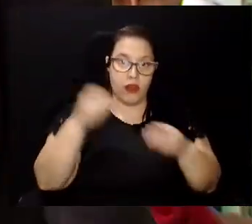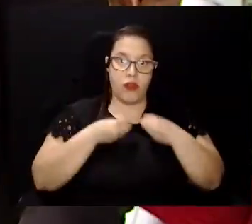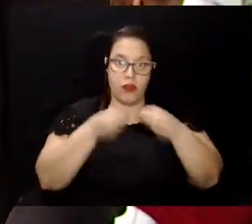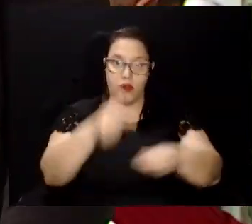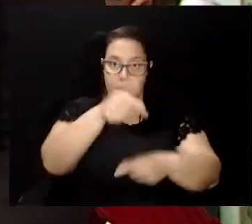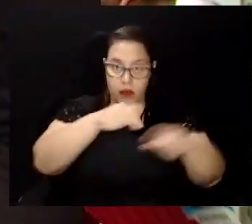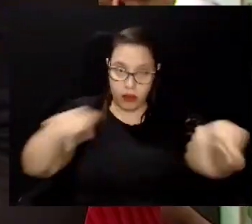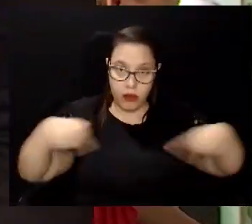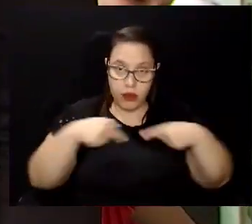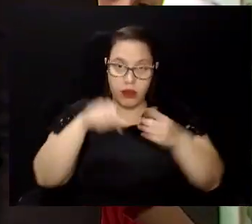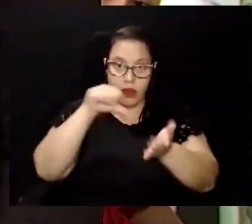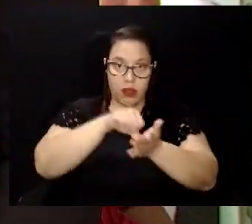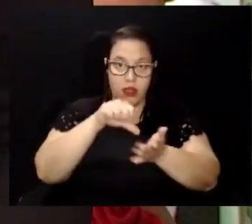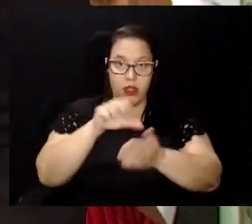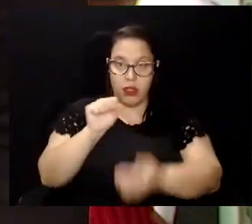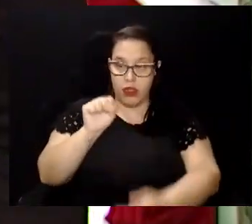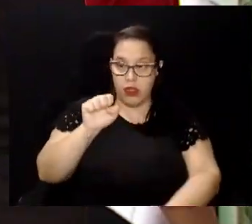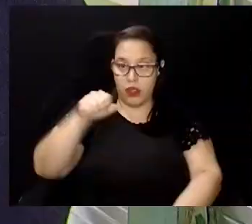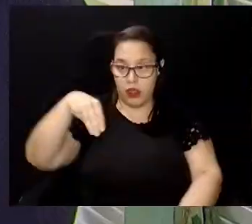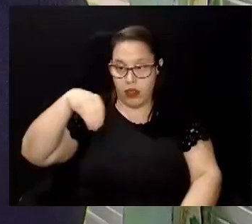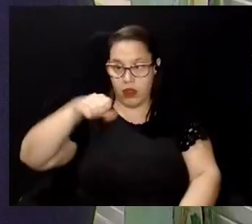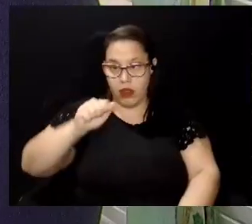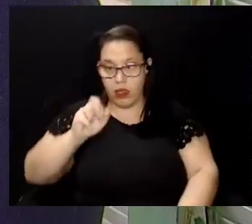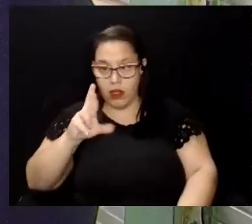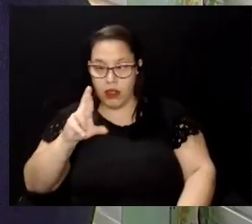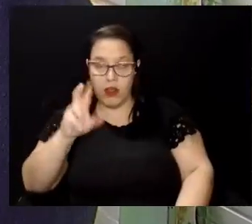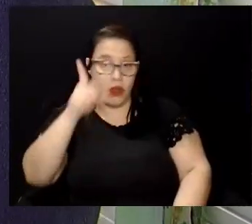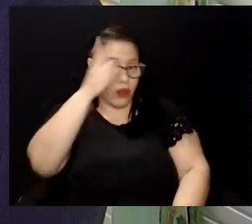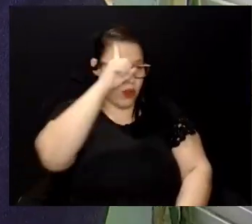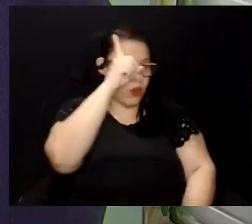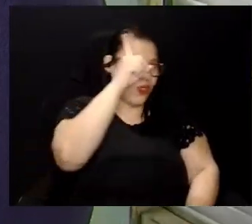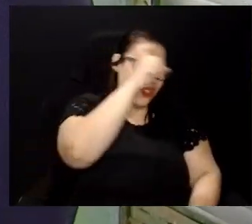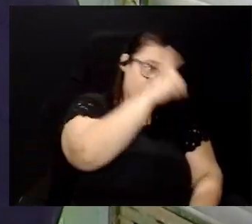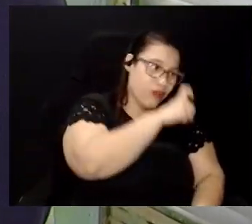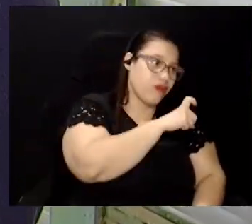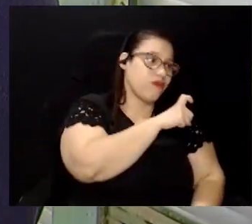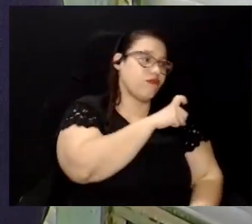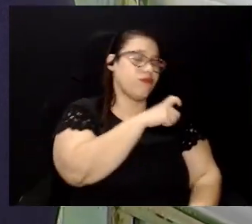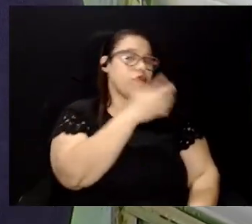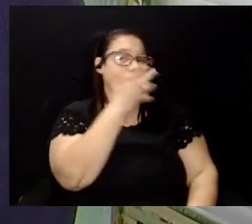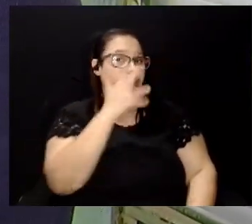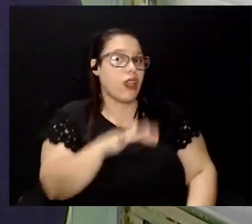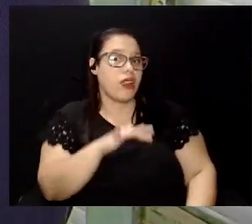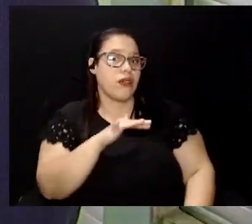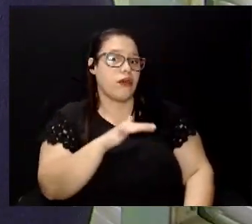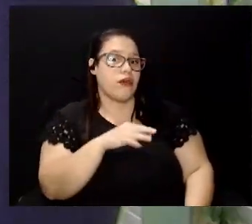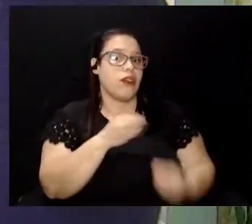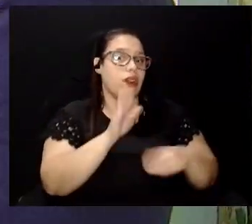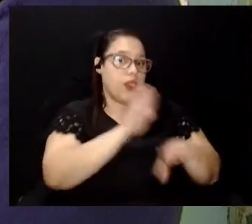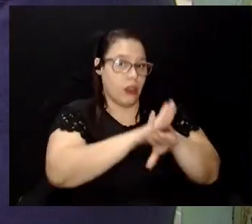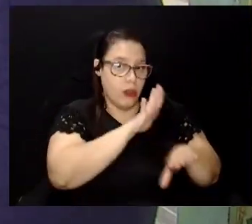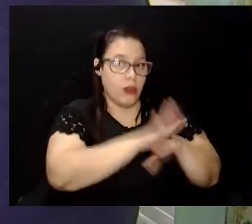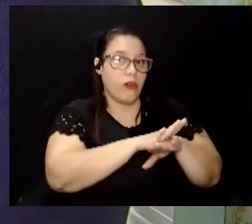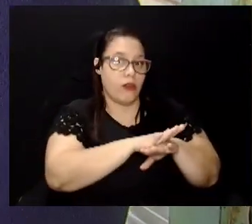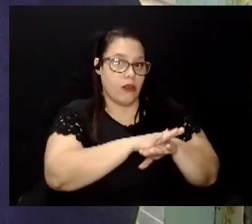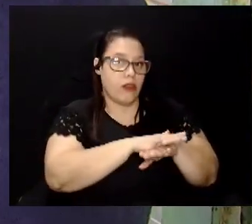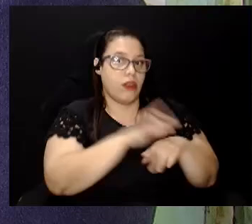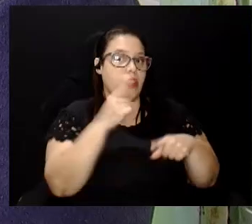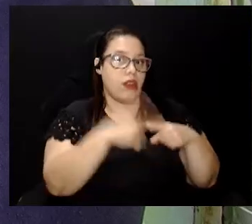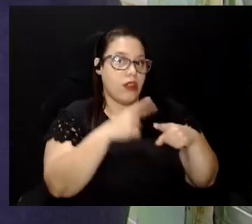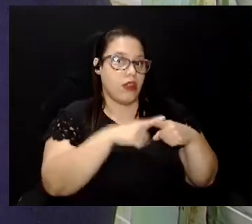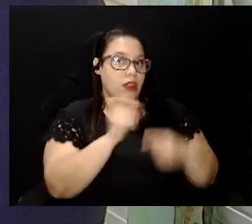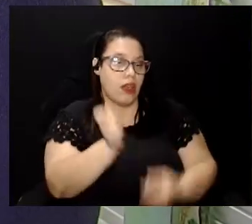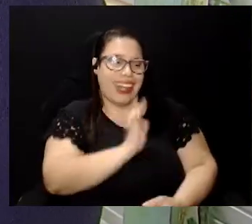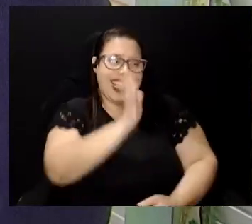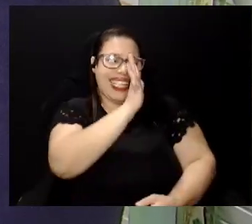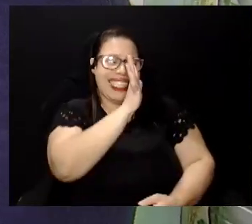aqui na nossa sede, né, no SEMEAR. Aqui hoje em dia as coisas estão muito difíceis, né? E aí já tem criança pequena e aí ajuda bastante, né? Por